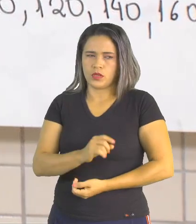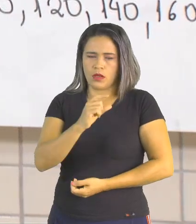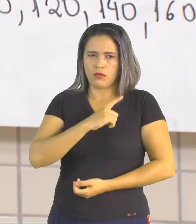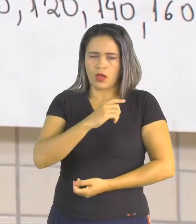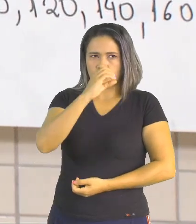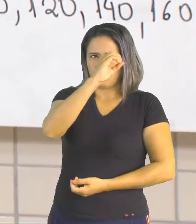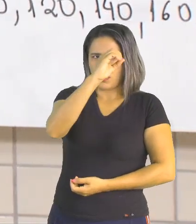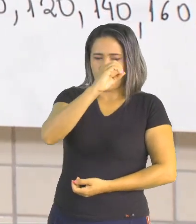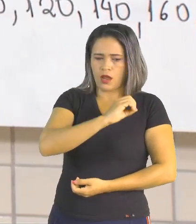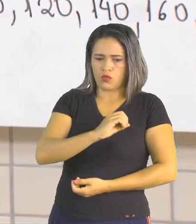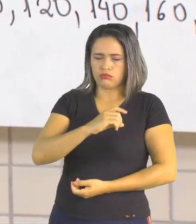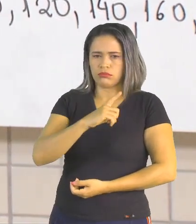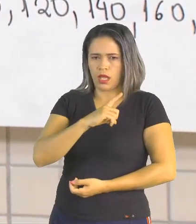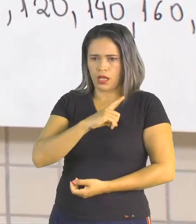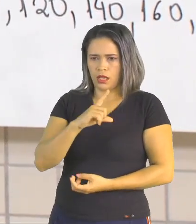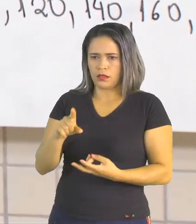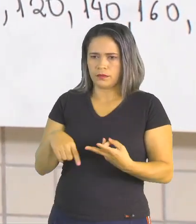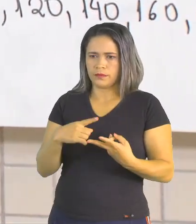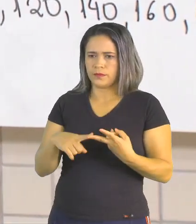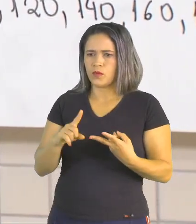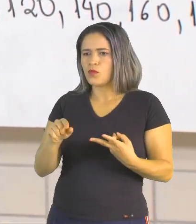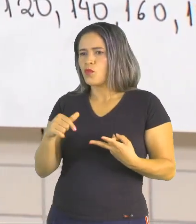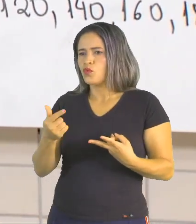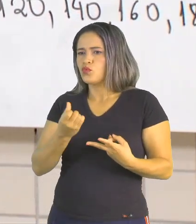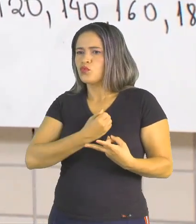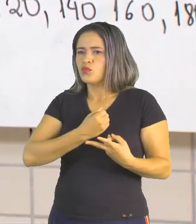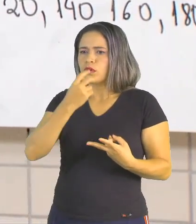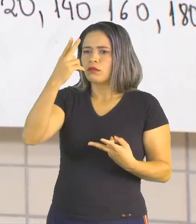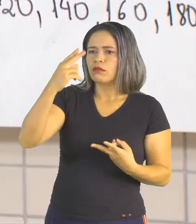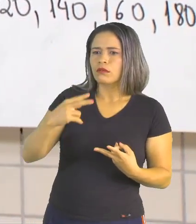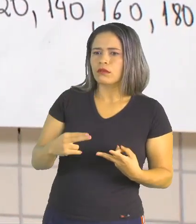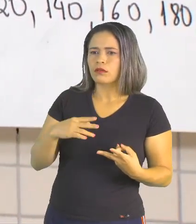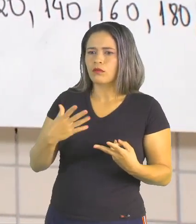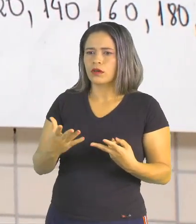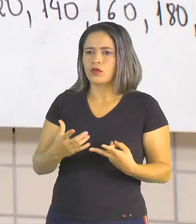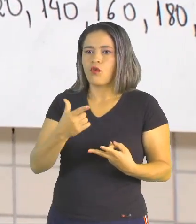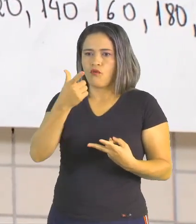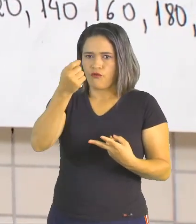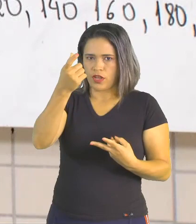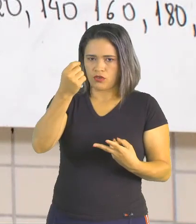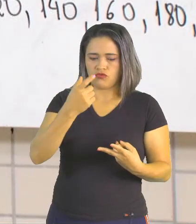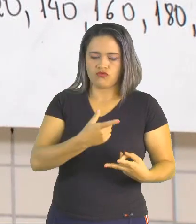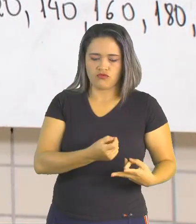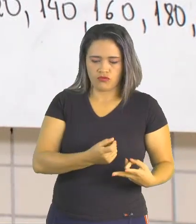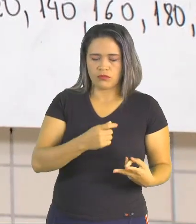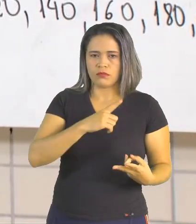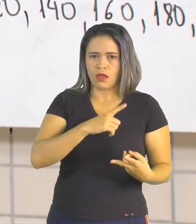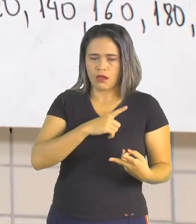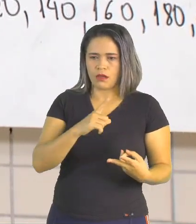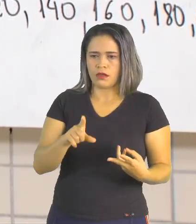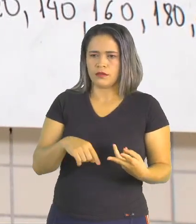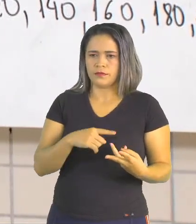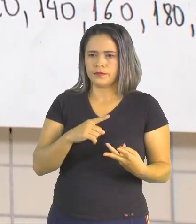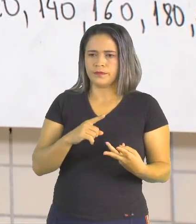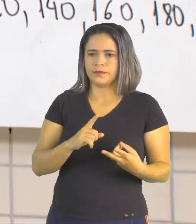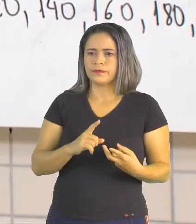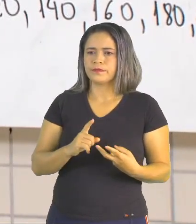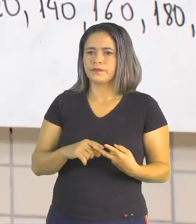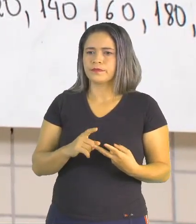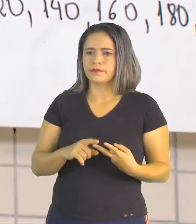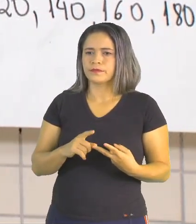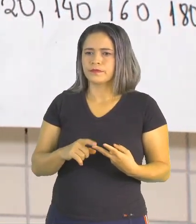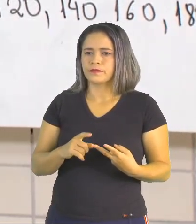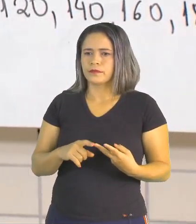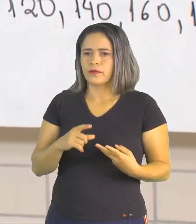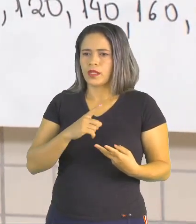0. Qual o outro que eu tenho? O 20. São os comuns.